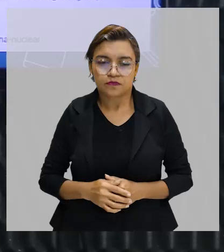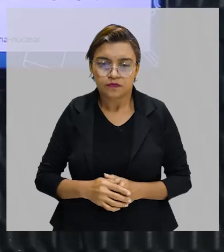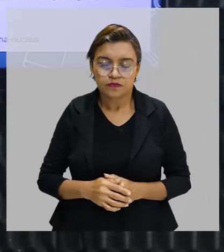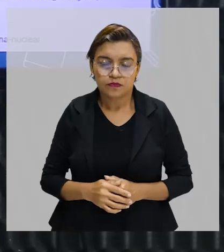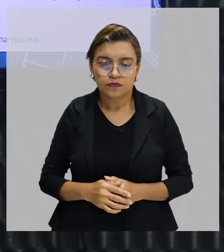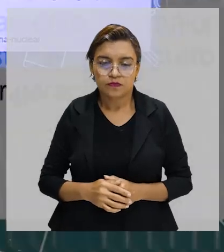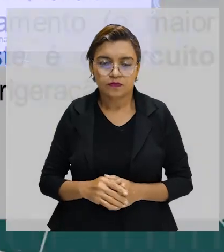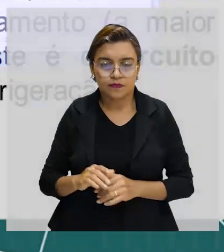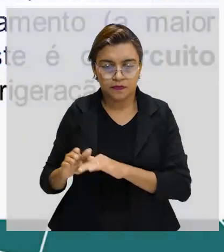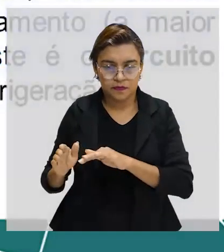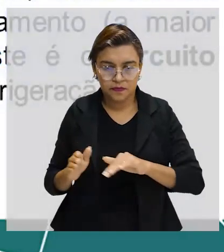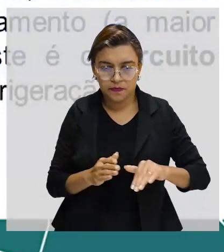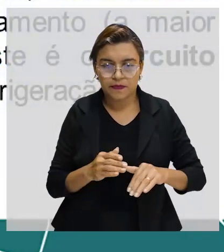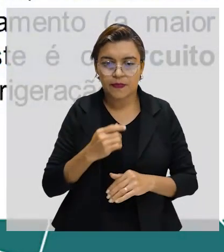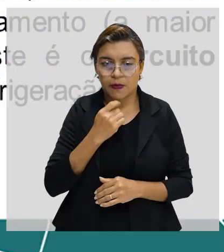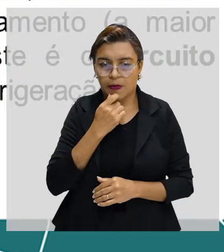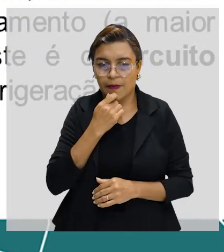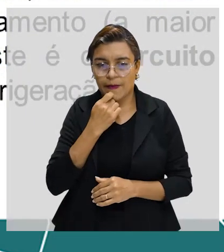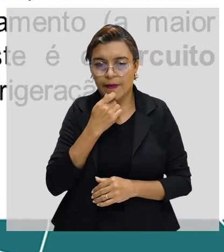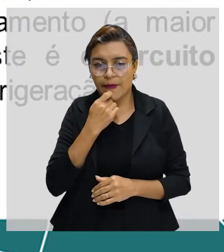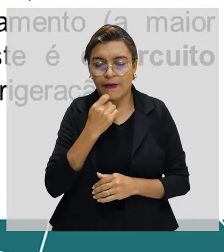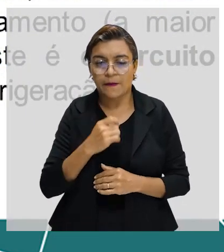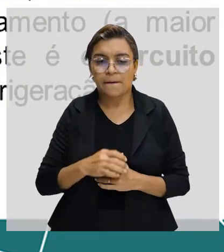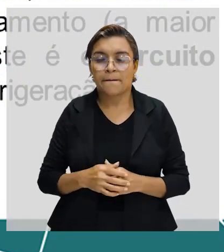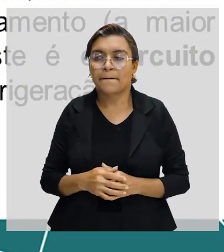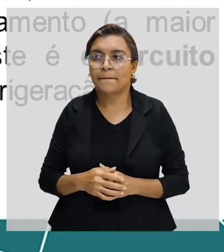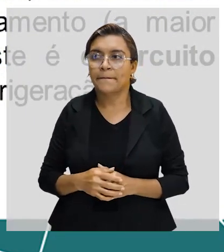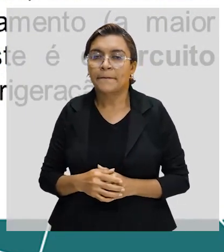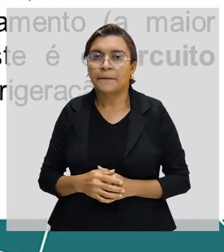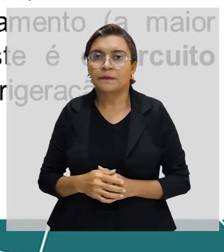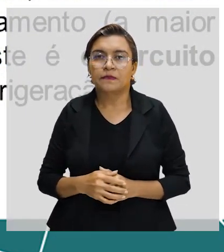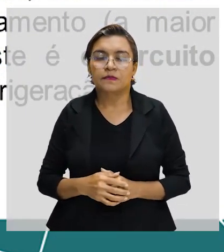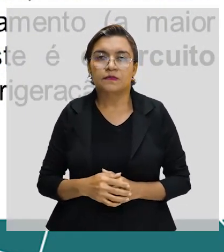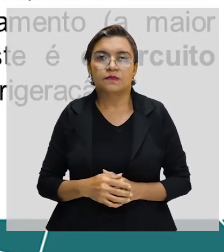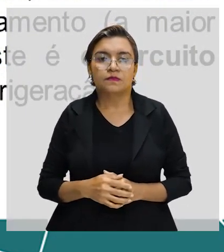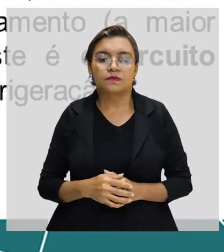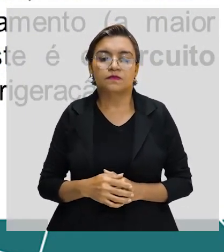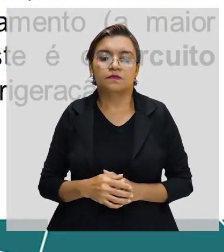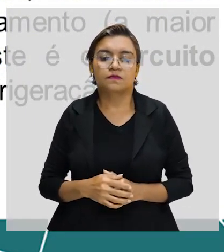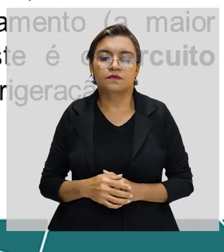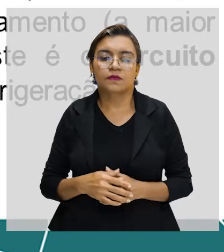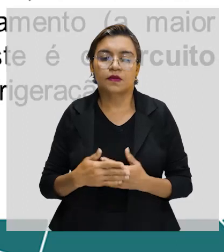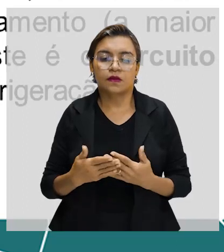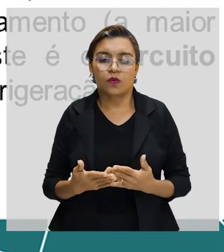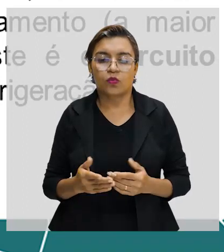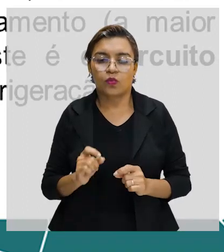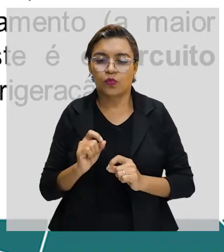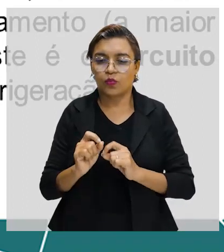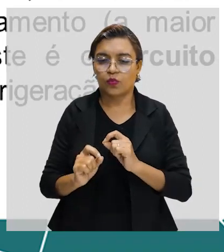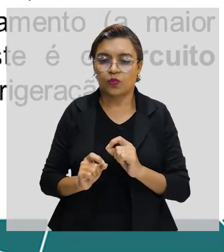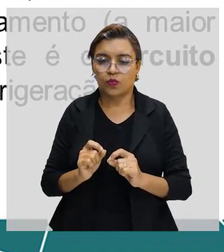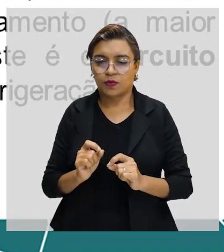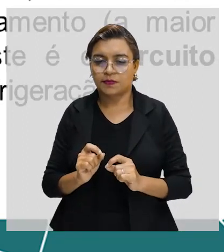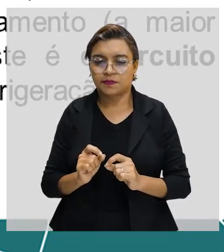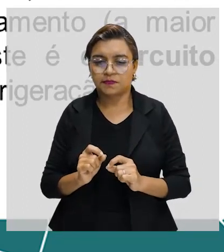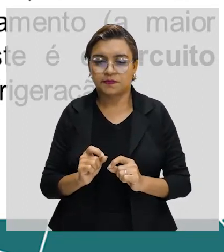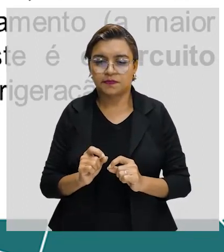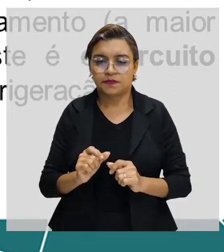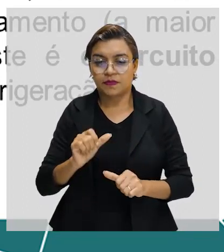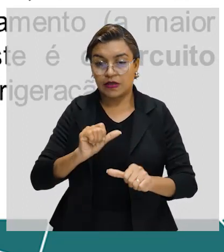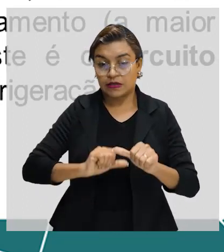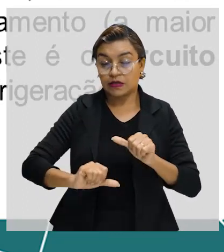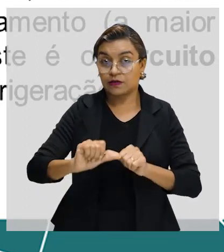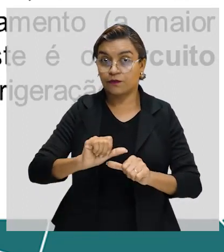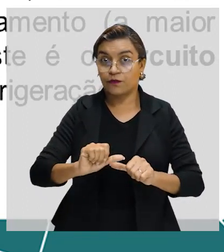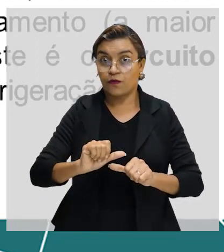Certo? Já depois disso, lá no, né, para que o condensador transforme o vapor de água do circuito secundário que